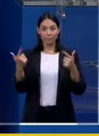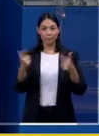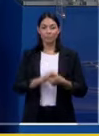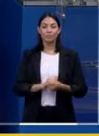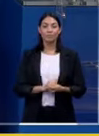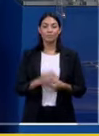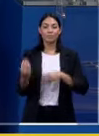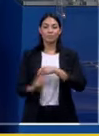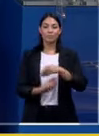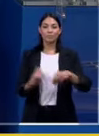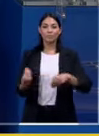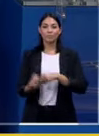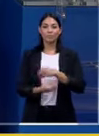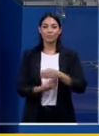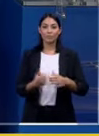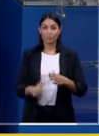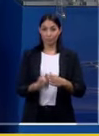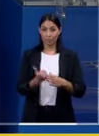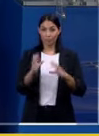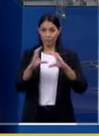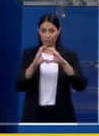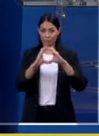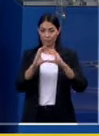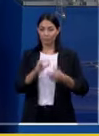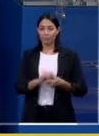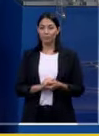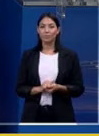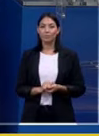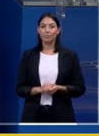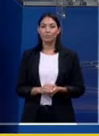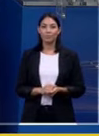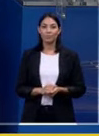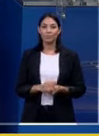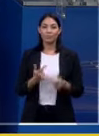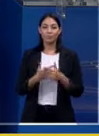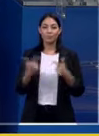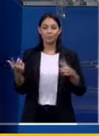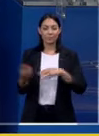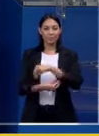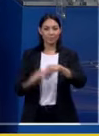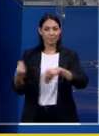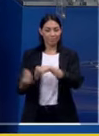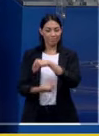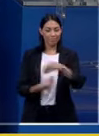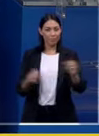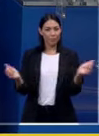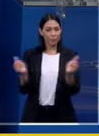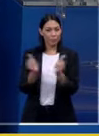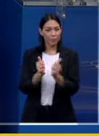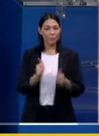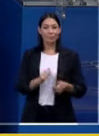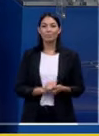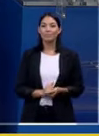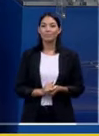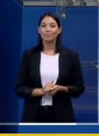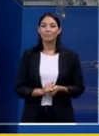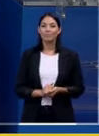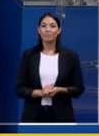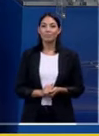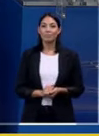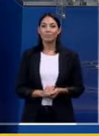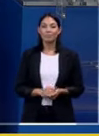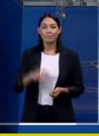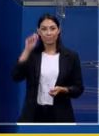globo está girando para o sorteio da primeira dezena. Globo girando, a sorte está girando junto. Anote aí os números. Caiu a